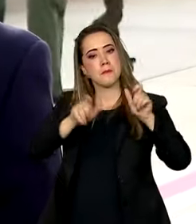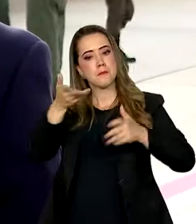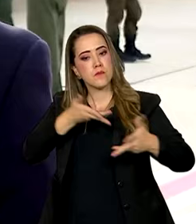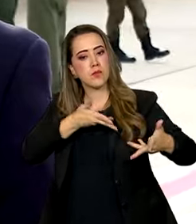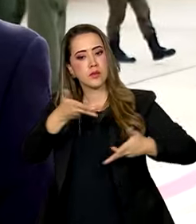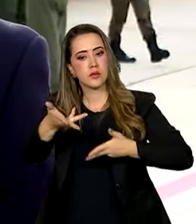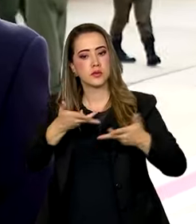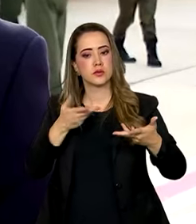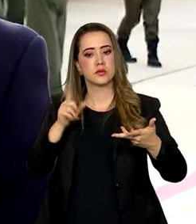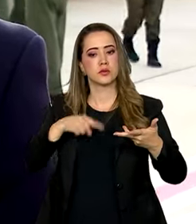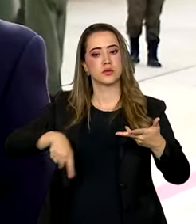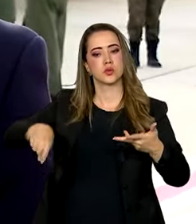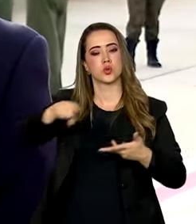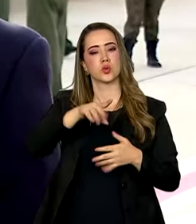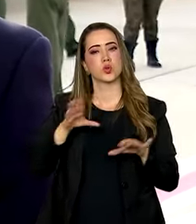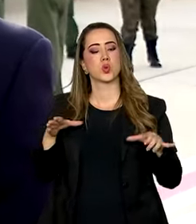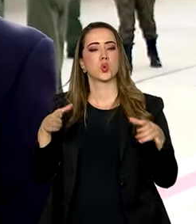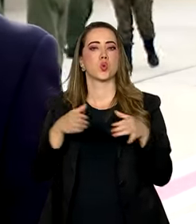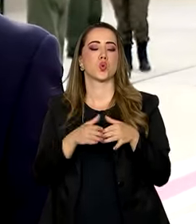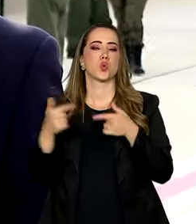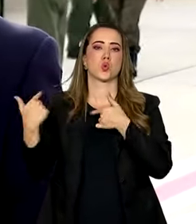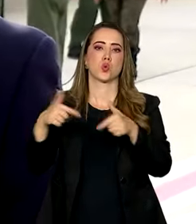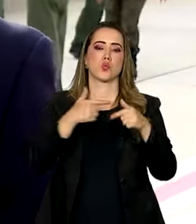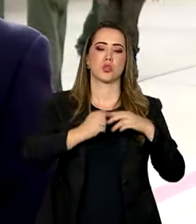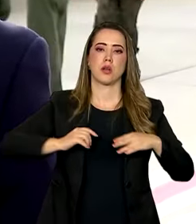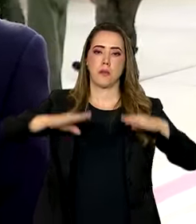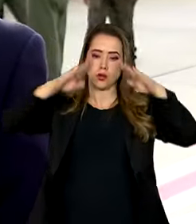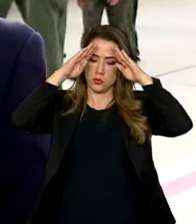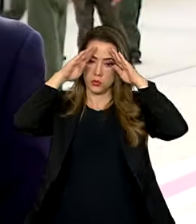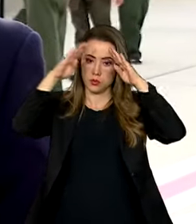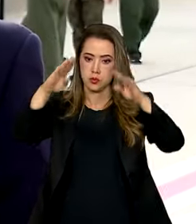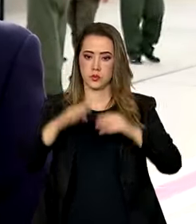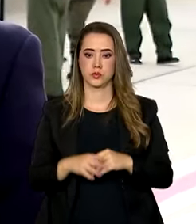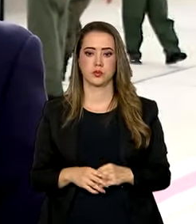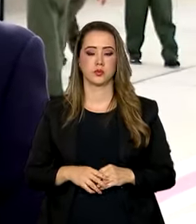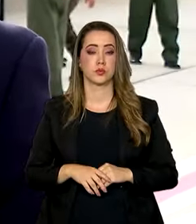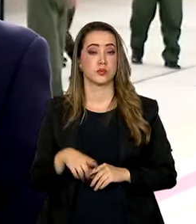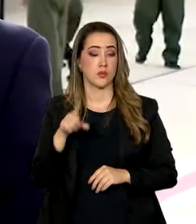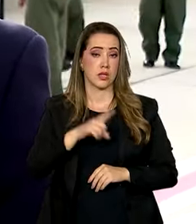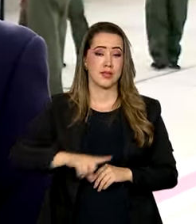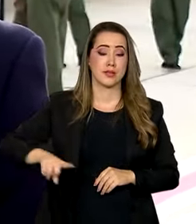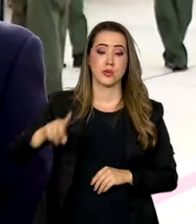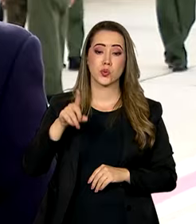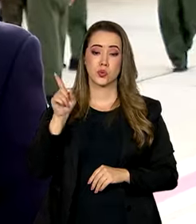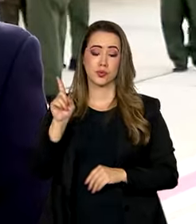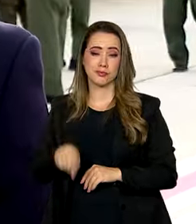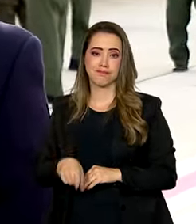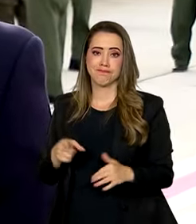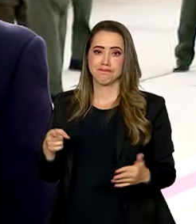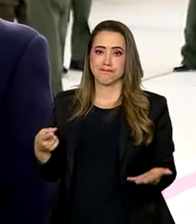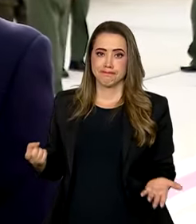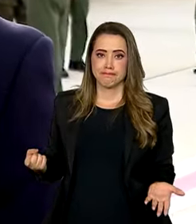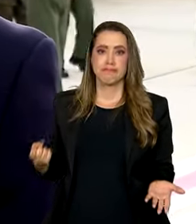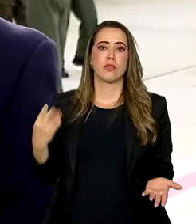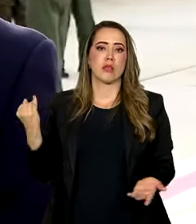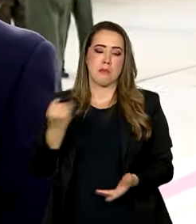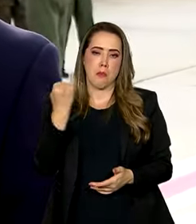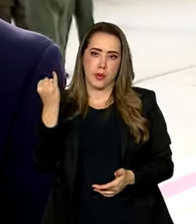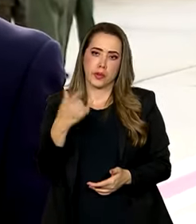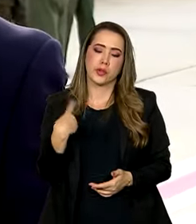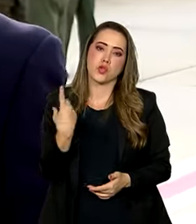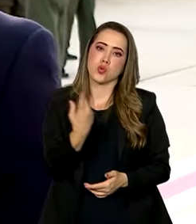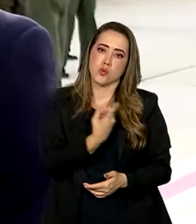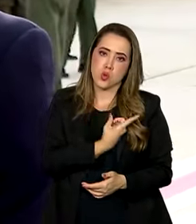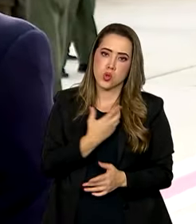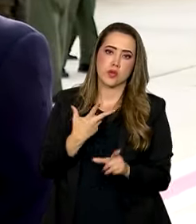envolvido nos trabalhos aeroportuários. Então, isso tem sido muito importante